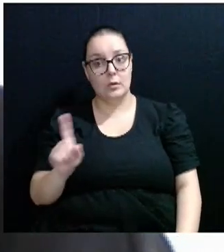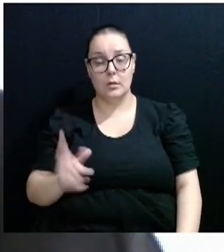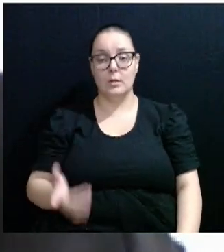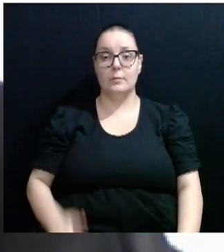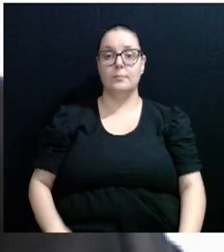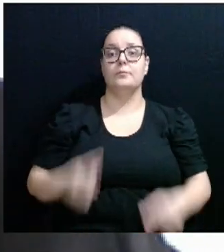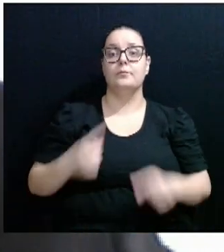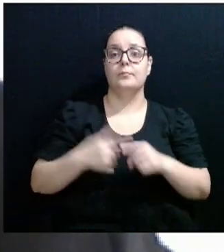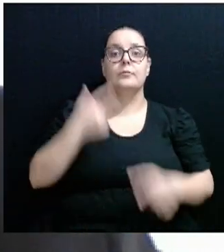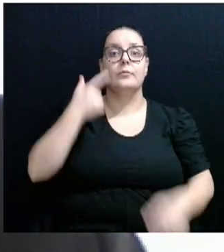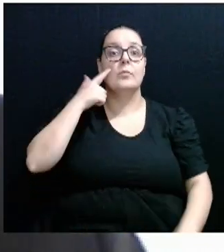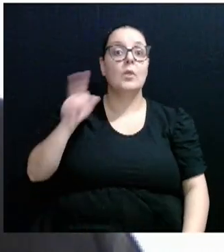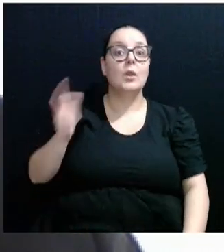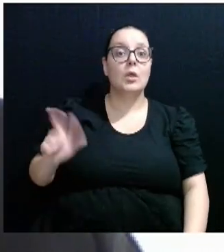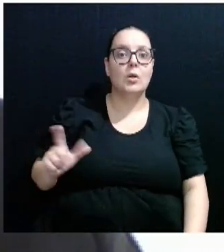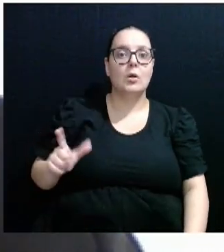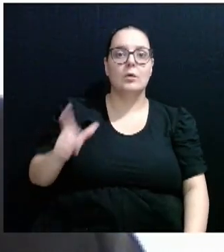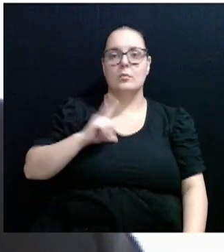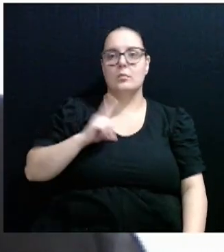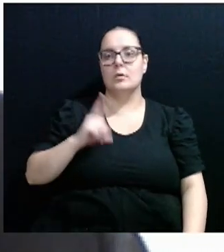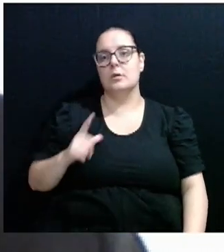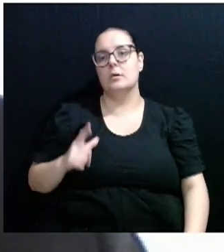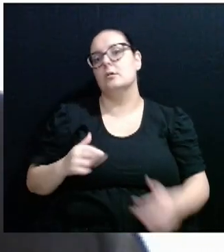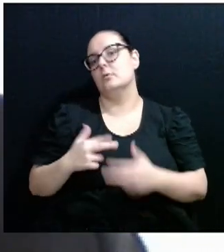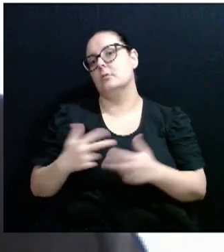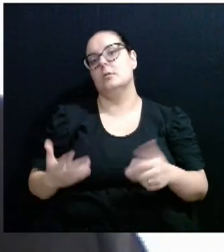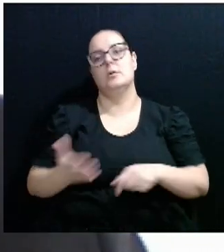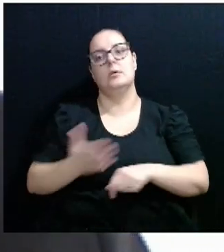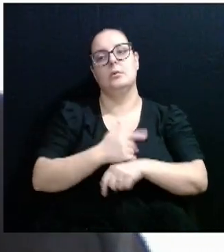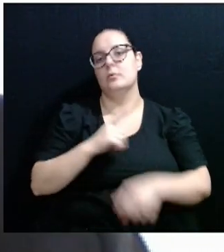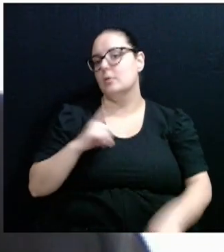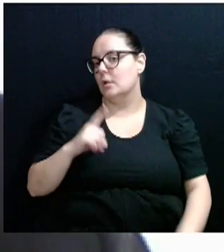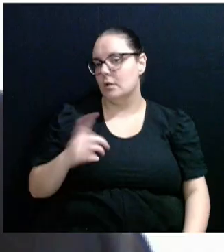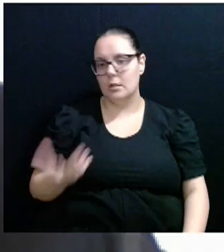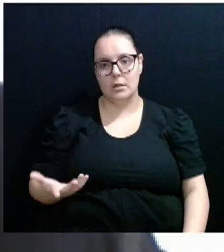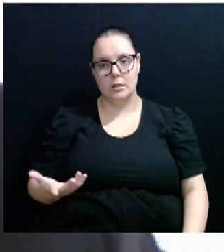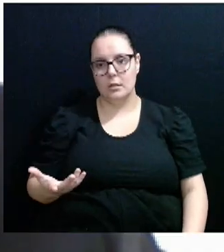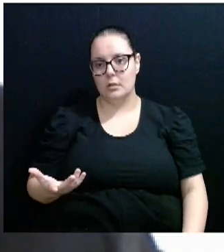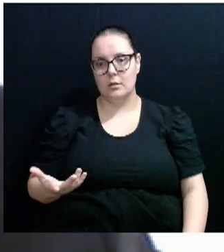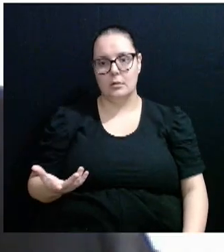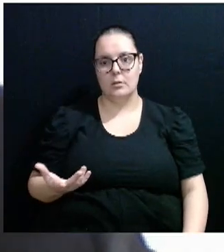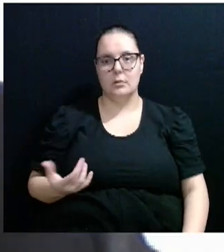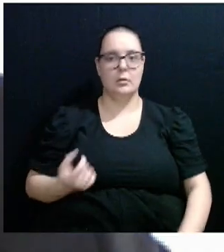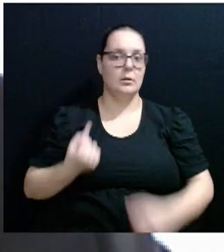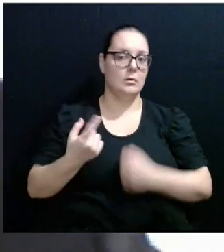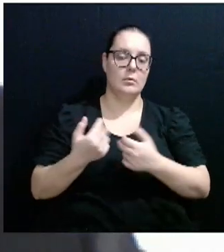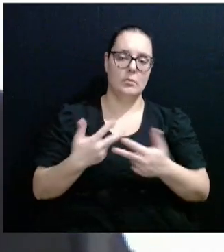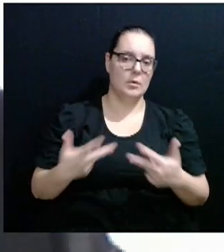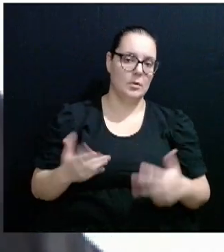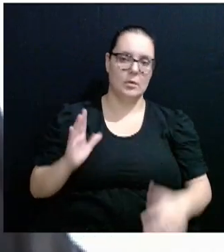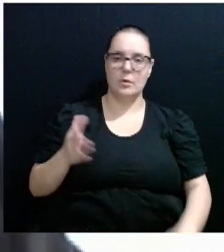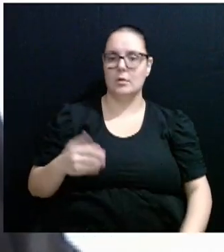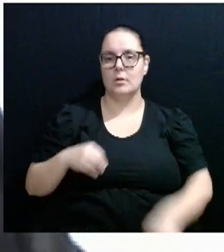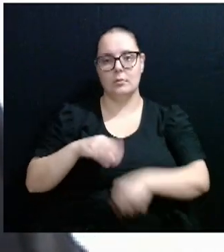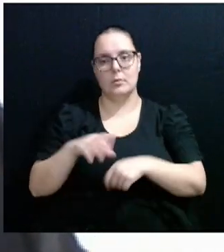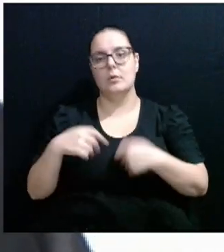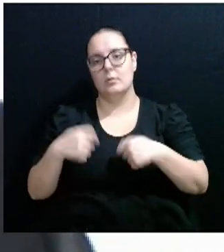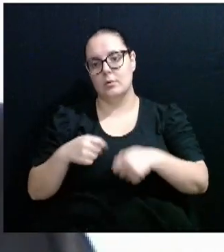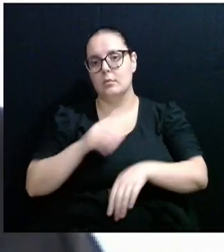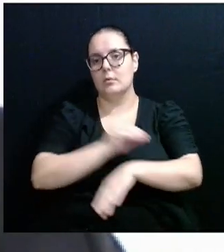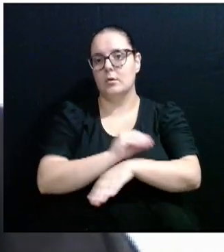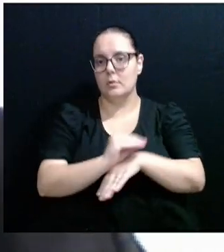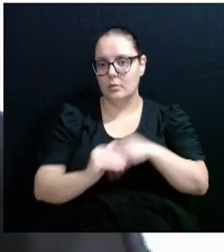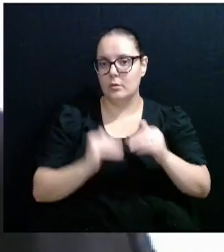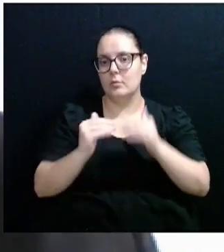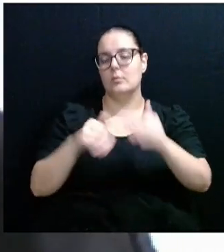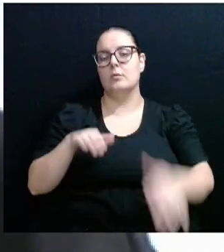claro, vai ter alguma coisa pré-existente, vai ter uma situação já que indica que ela vai precisar de mais cuidado. Então, a